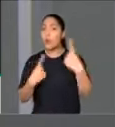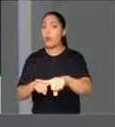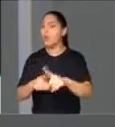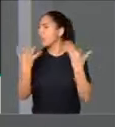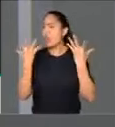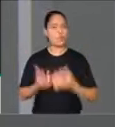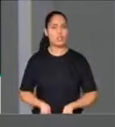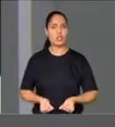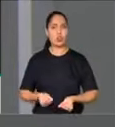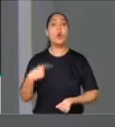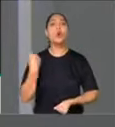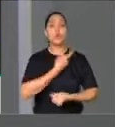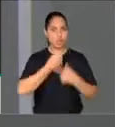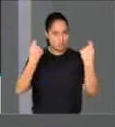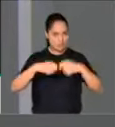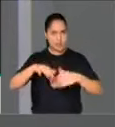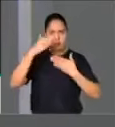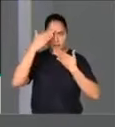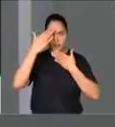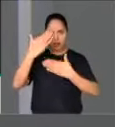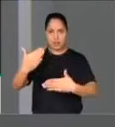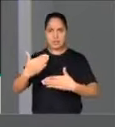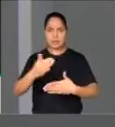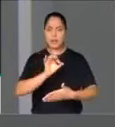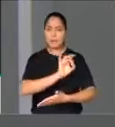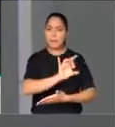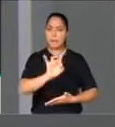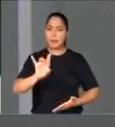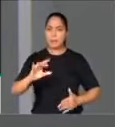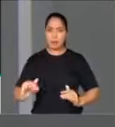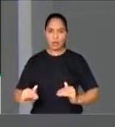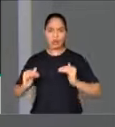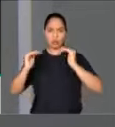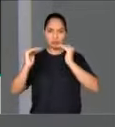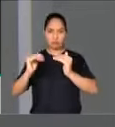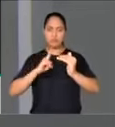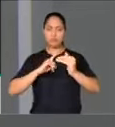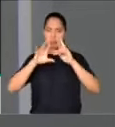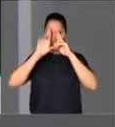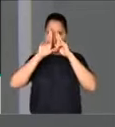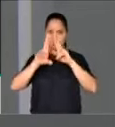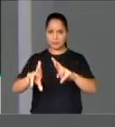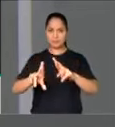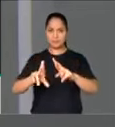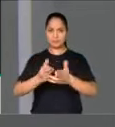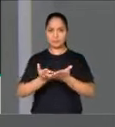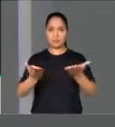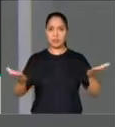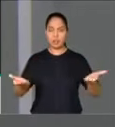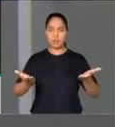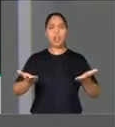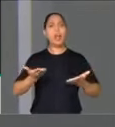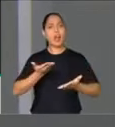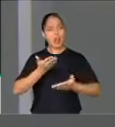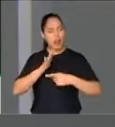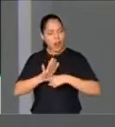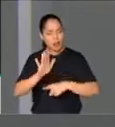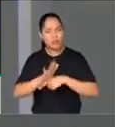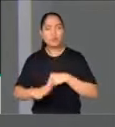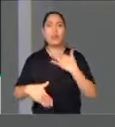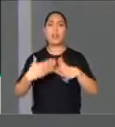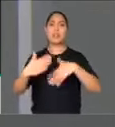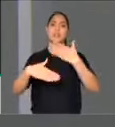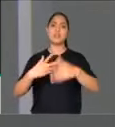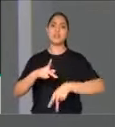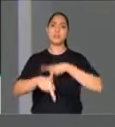Não podemos deixar de agradecer às autoridades que estão aqui presentes, pelas quais tenho profundo respeito, que contribuem para a conquista dos nossos direitos da